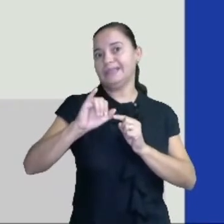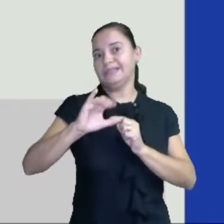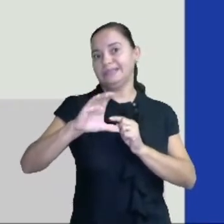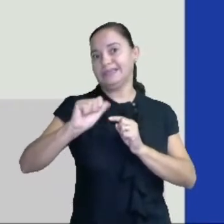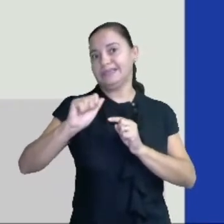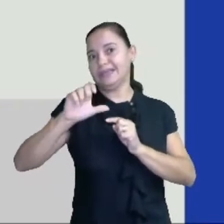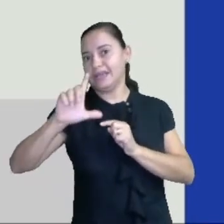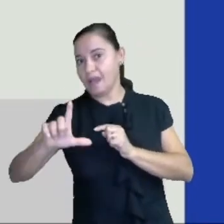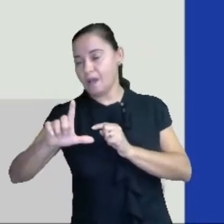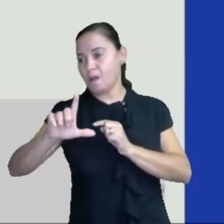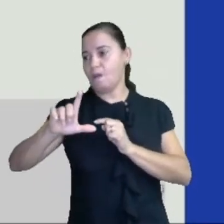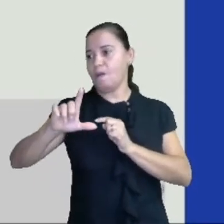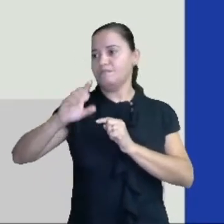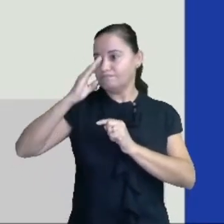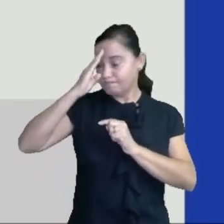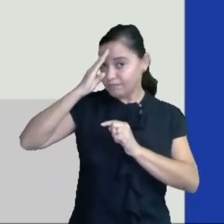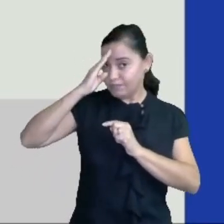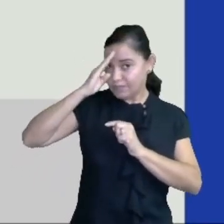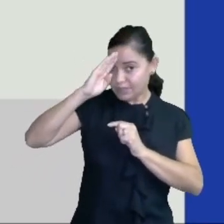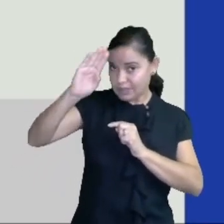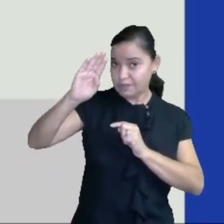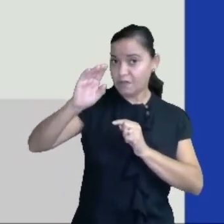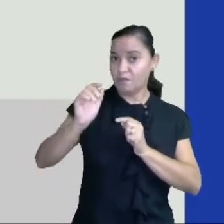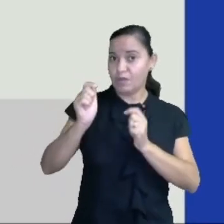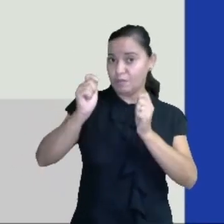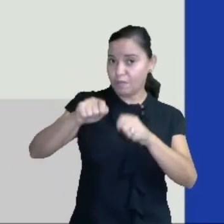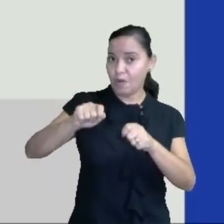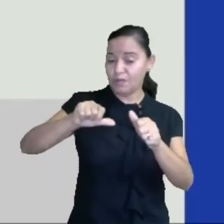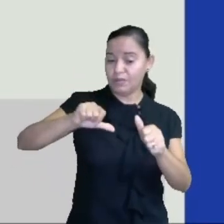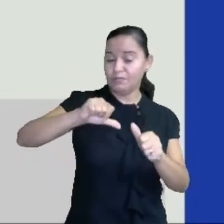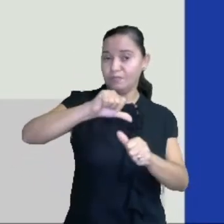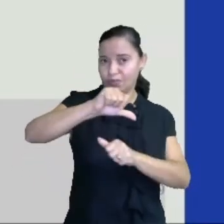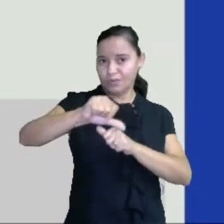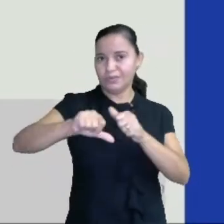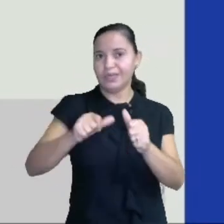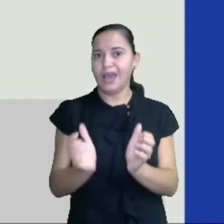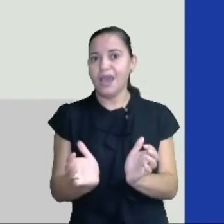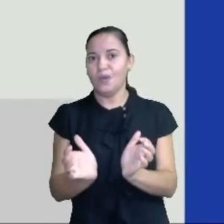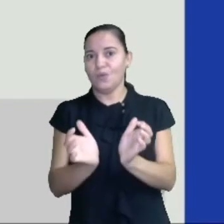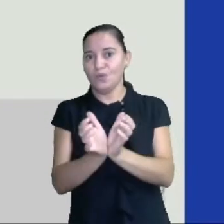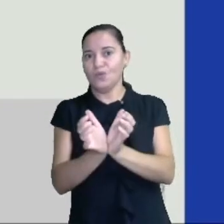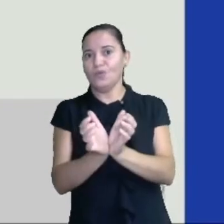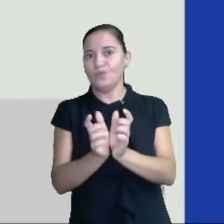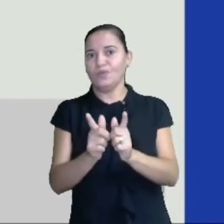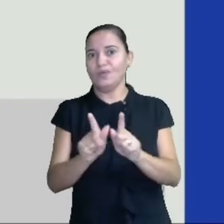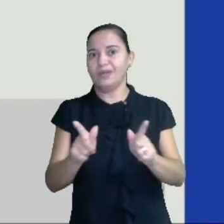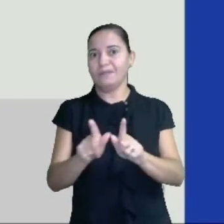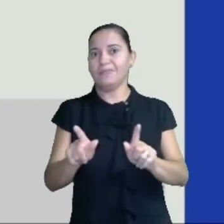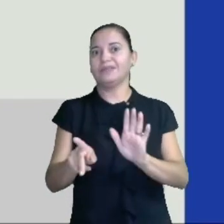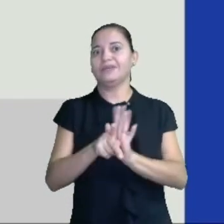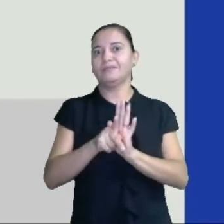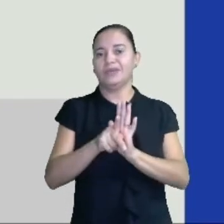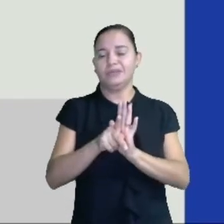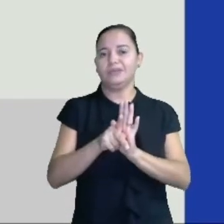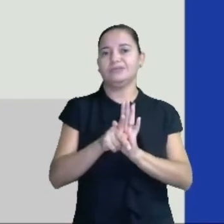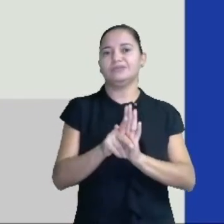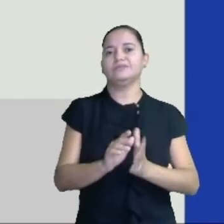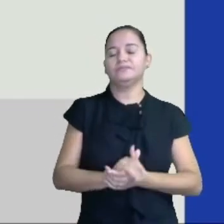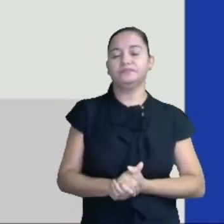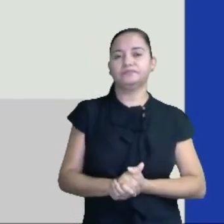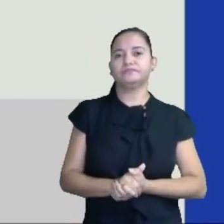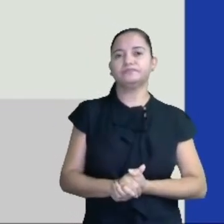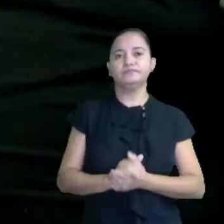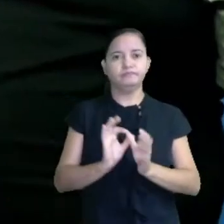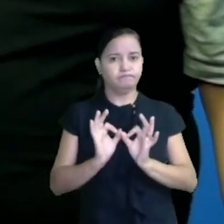principalmente, alteram a classe gramatical que pertencem.